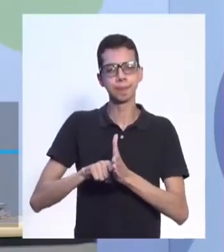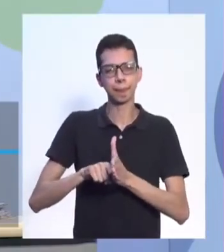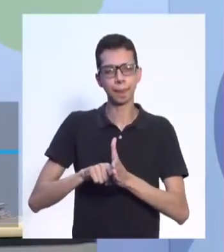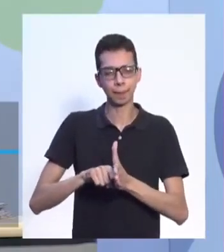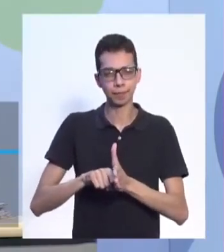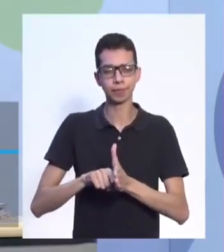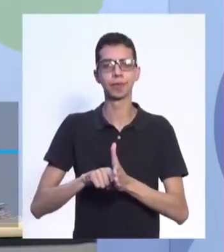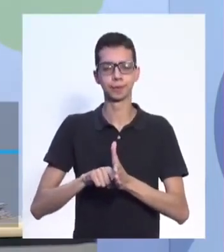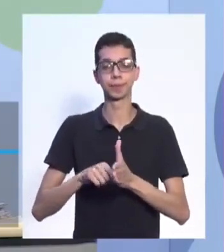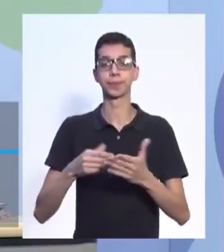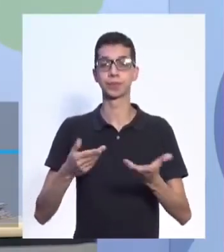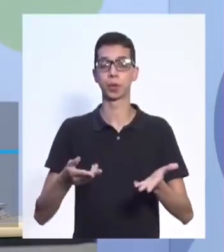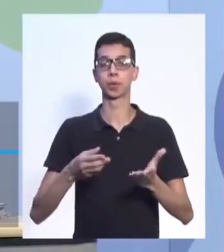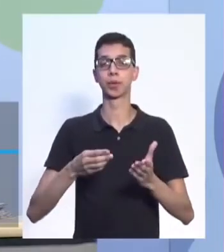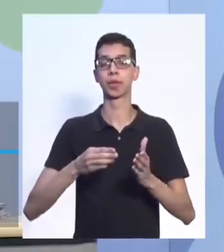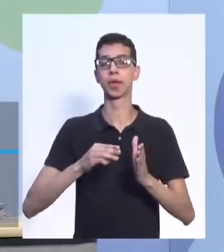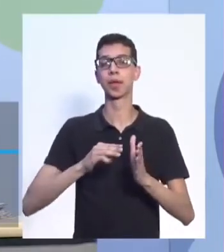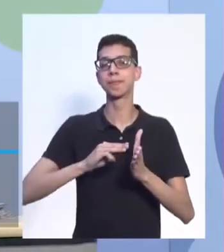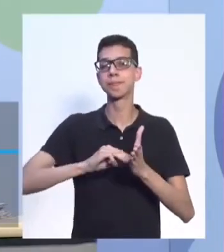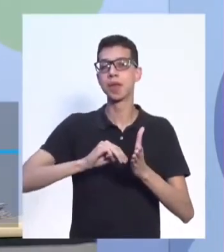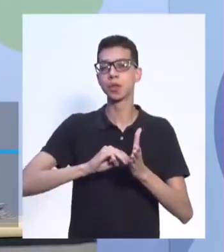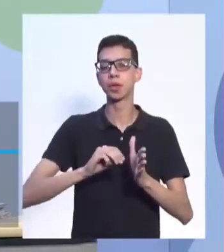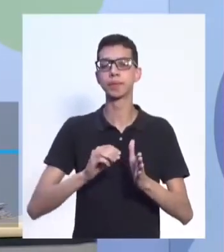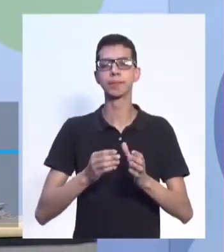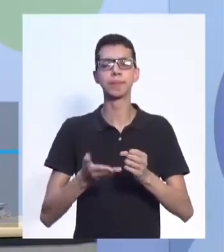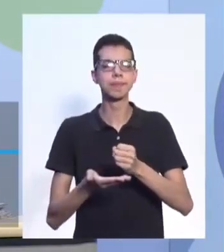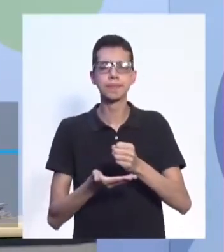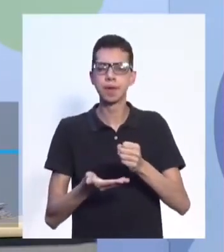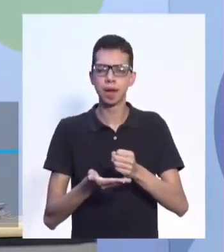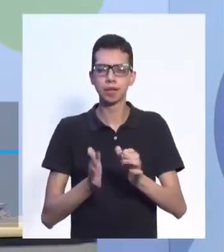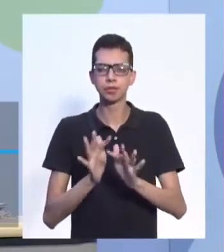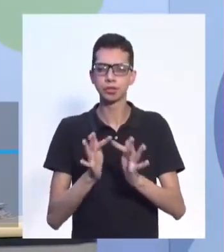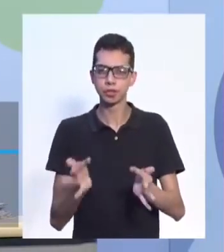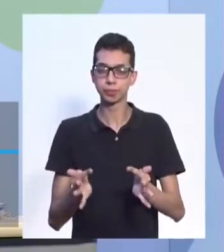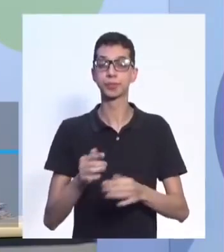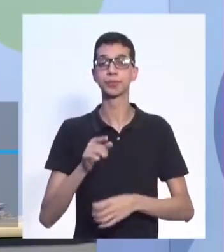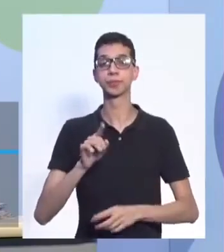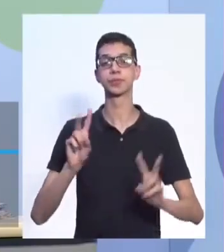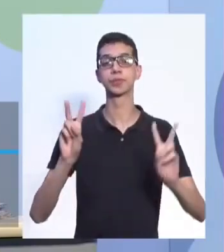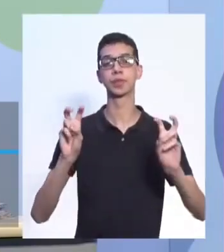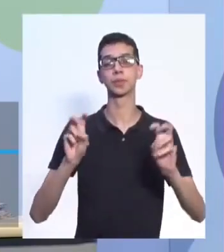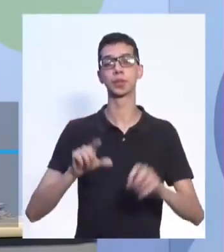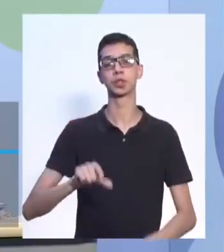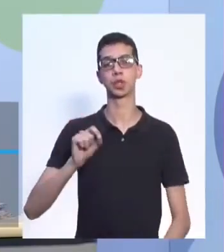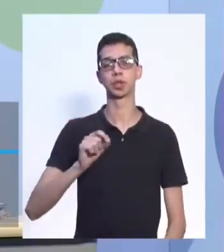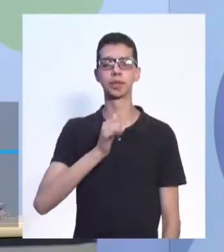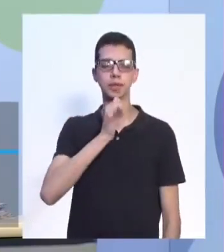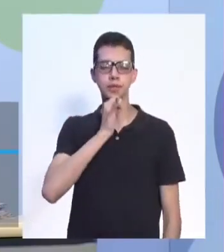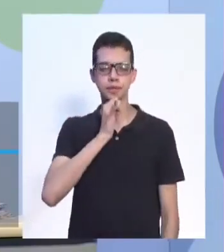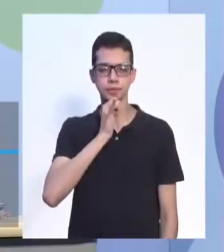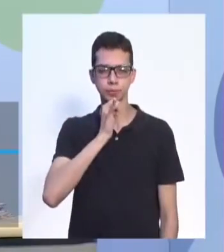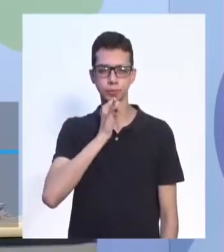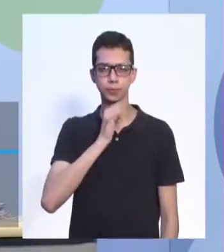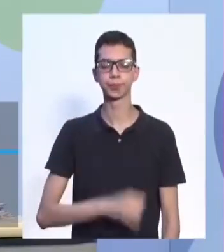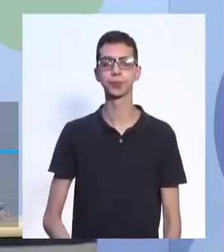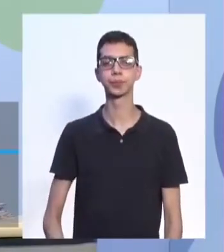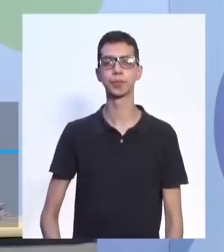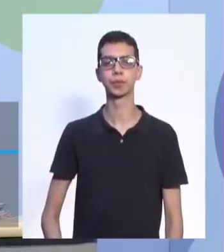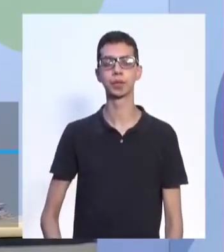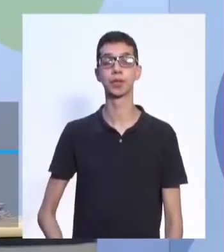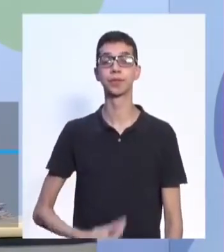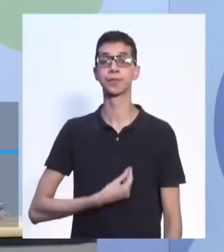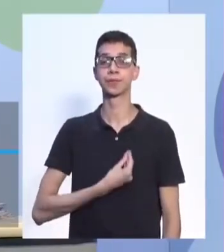e de uma metodologia básica, vocês vão escolher algum tema. Por exemplo, como é que está sendo a vida